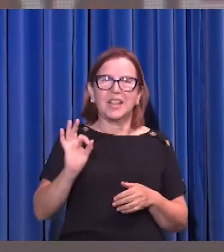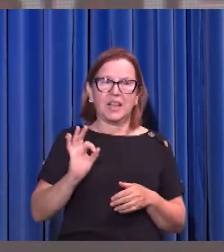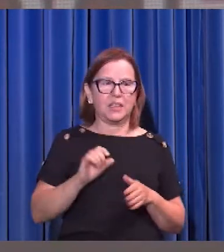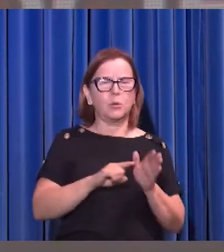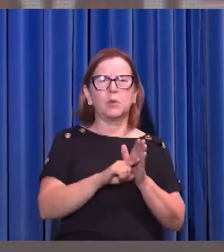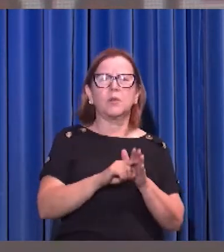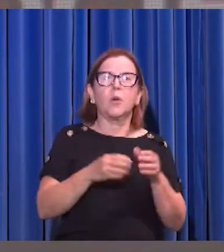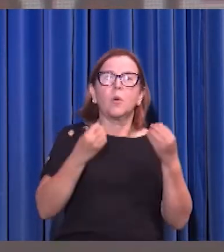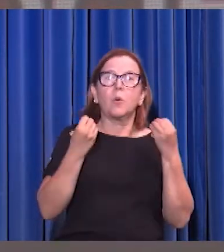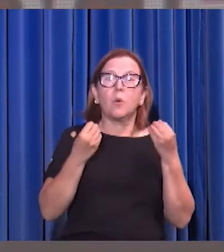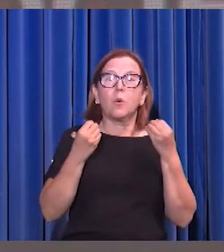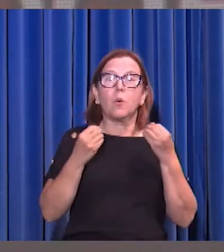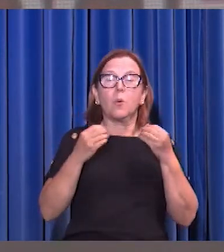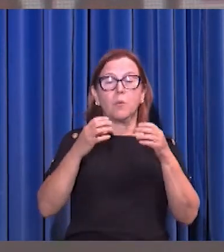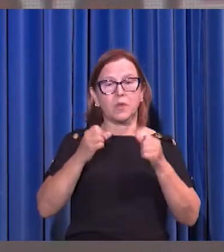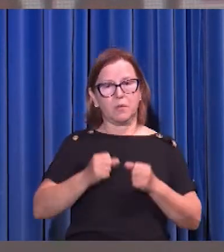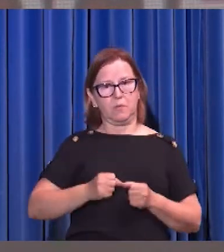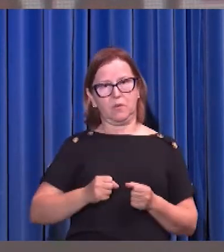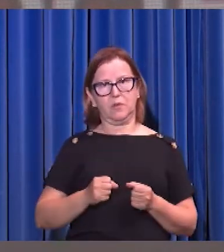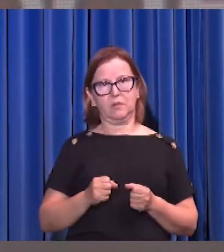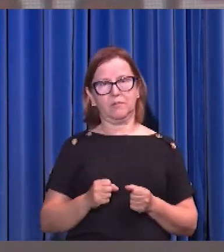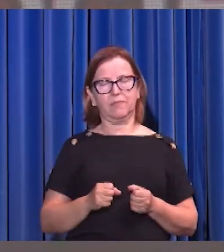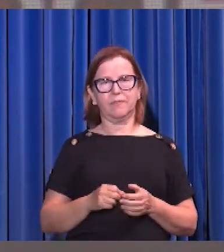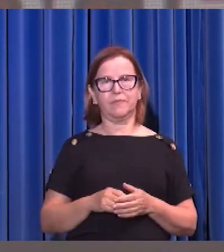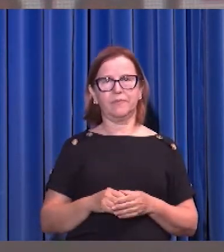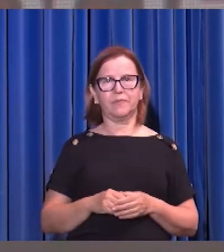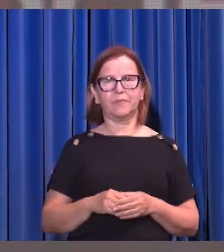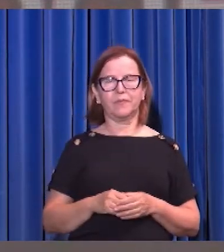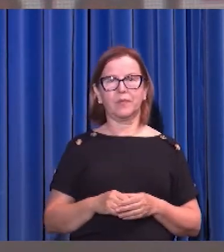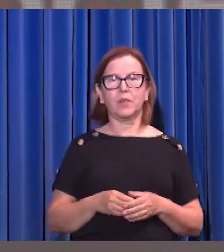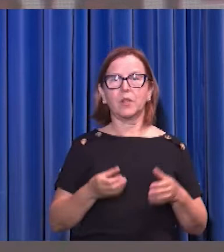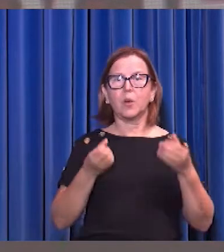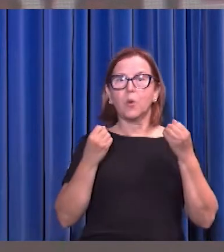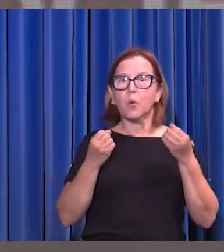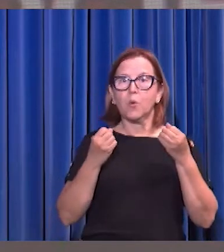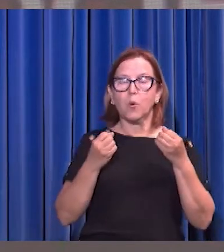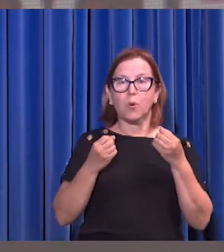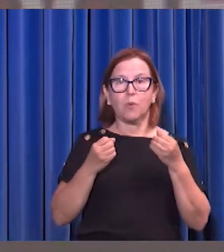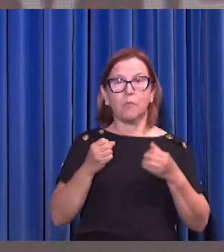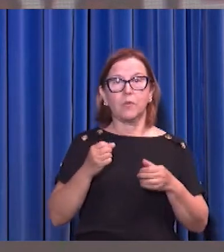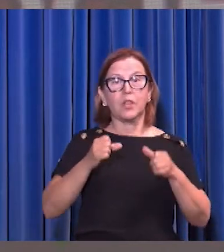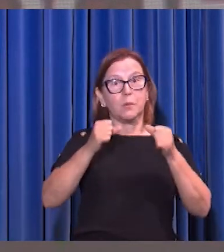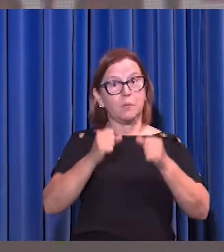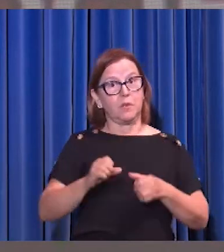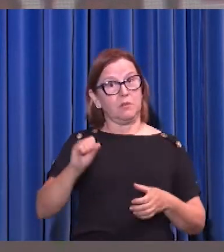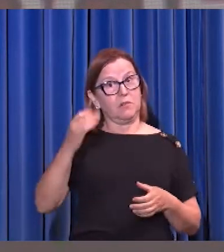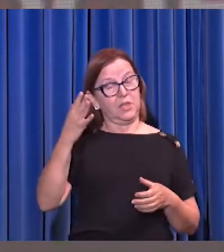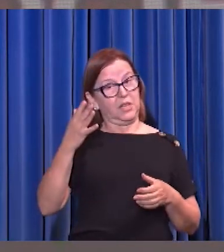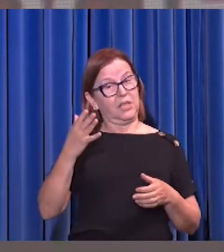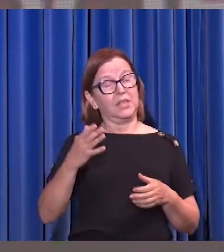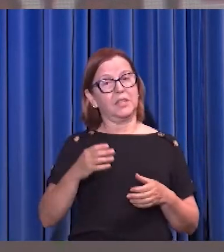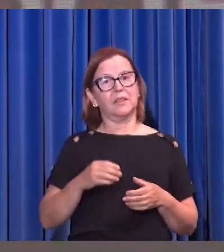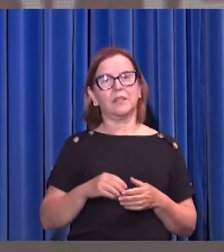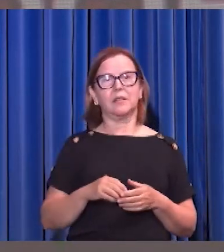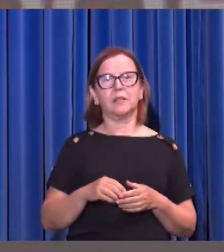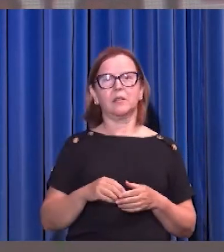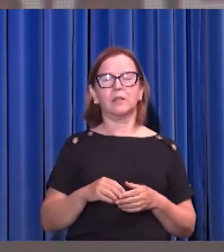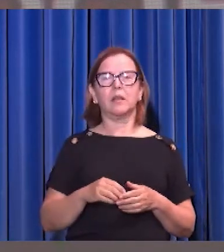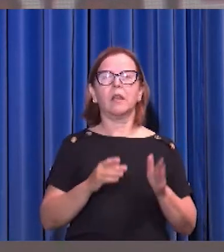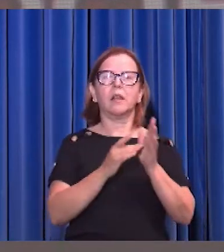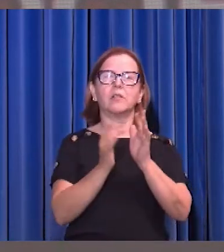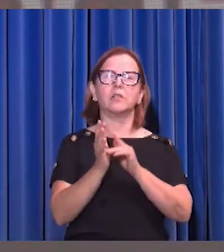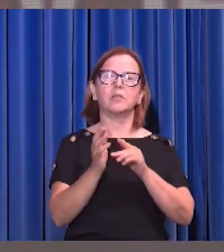Como é que é esse negócio? Como pode suceder isso? E Jesus responde, mas você é